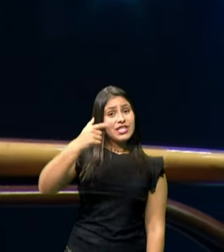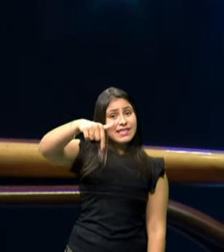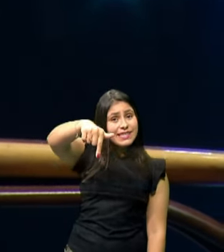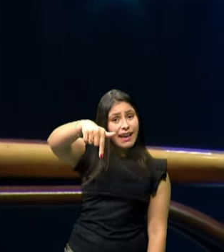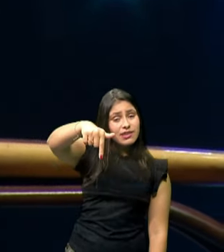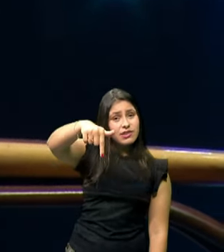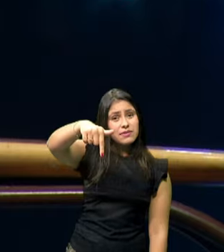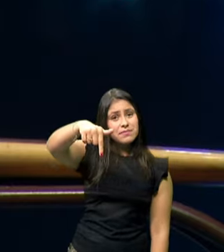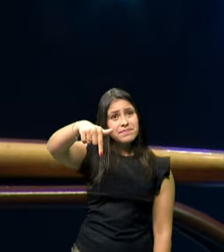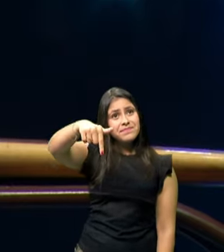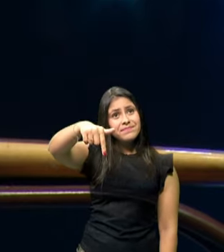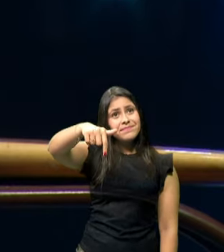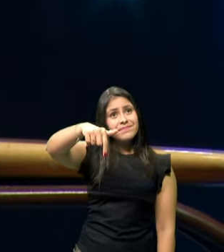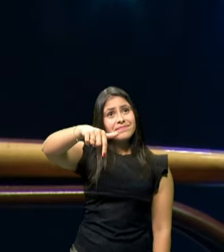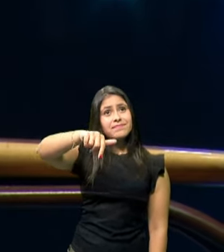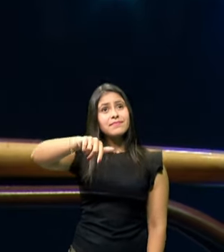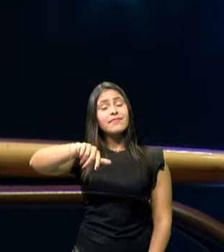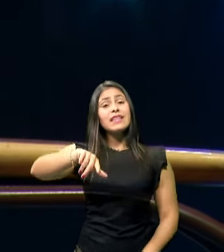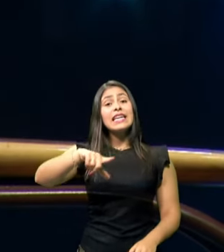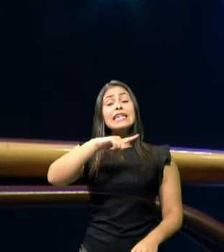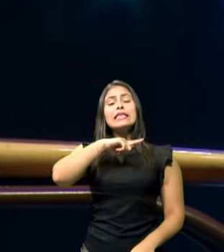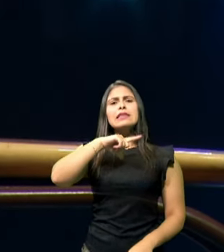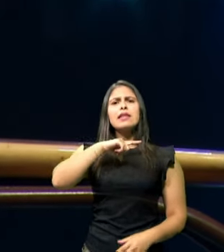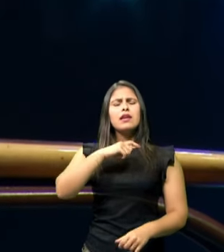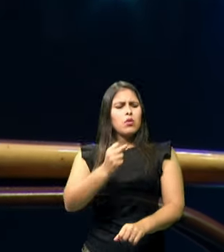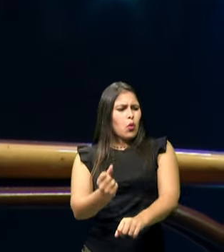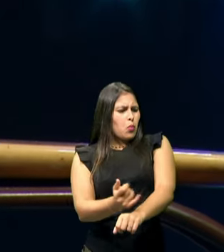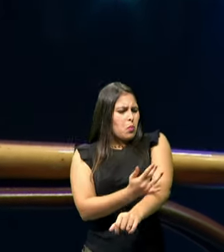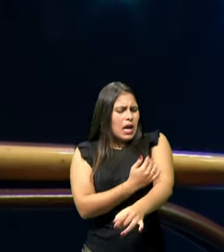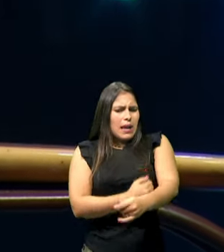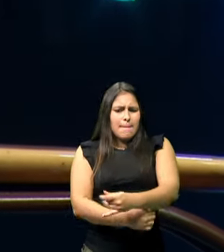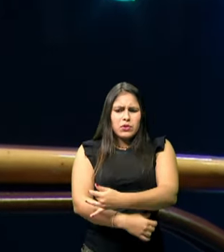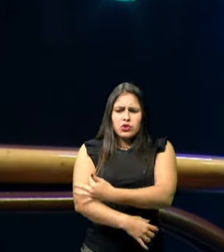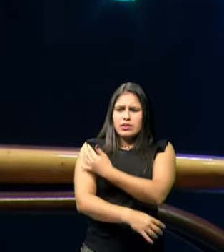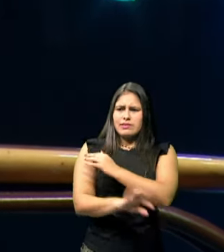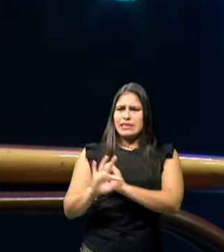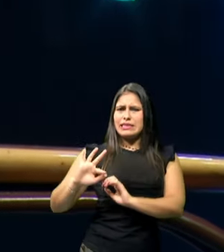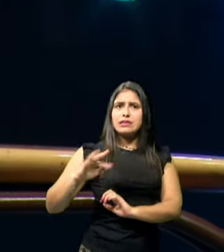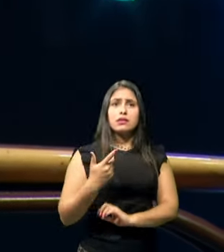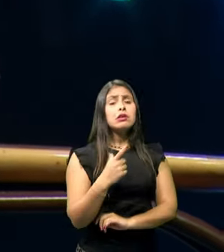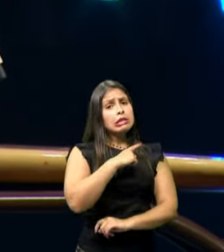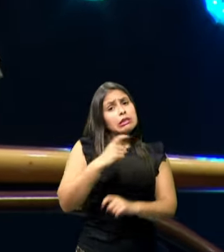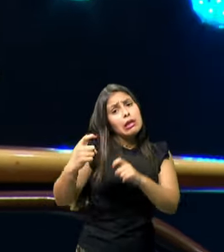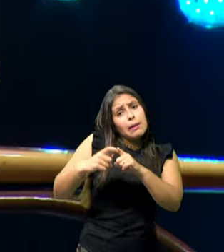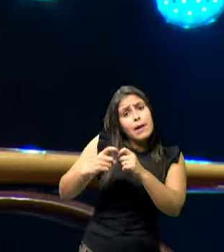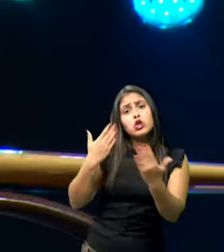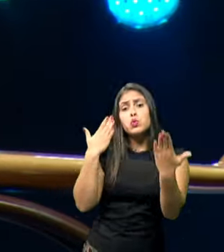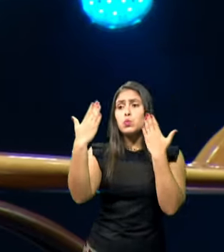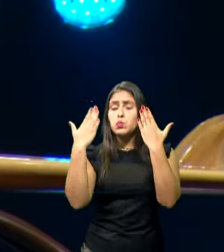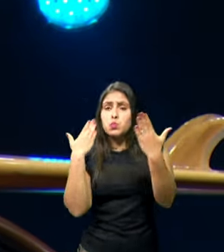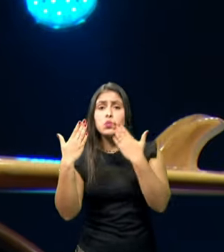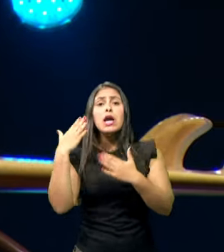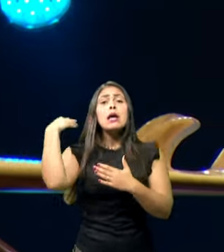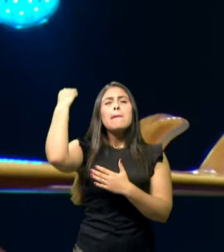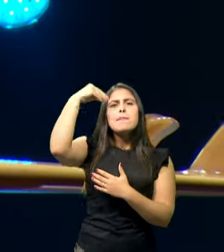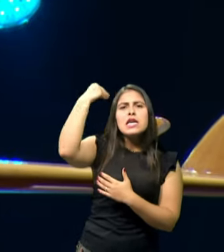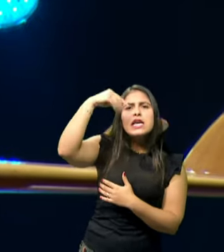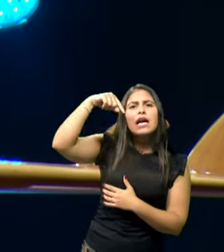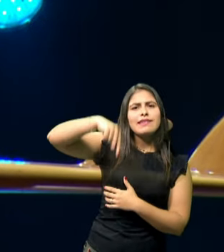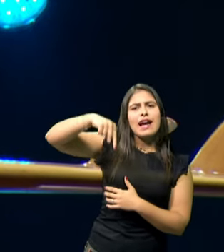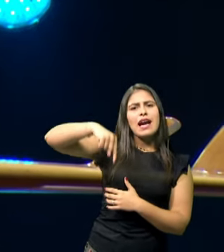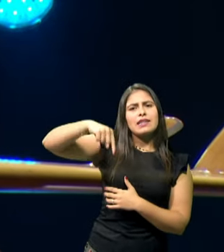anos, ele sofre uma ruptura emocional. Aqui nessa igreja tem médico, tem psicólogo, tem psiquiatra, e sabe o que eu